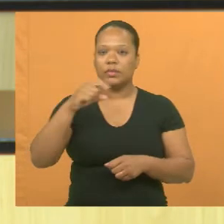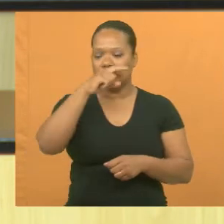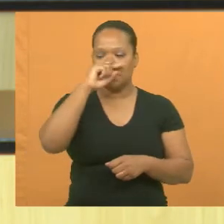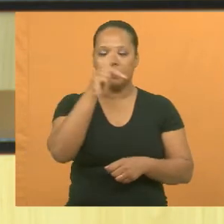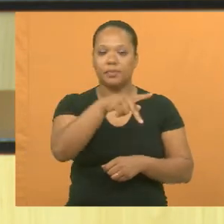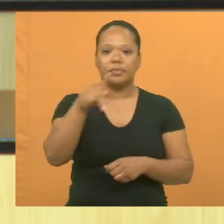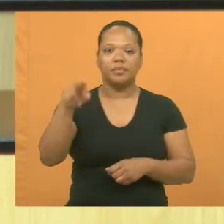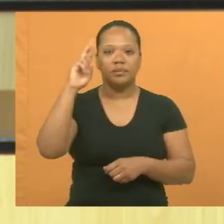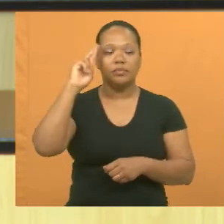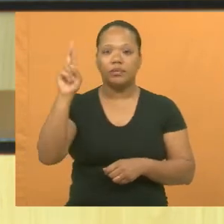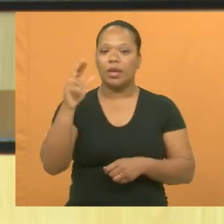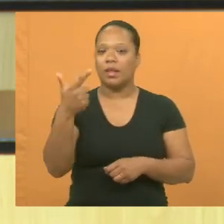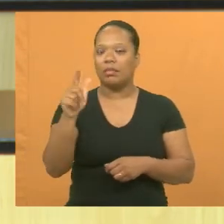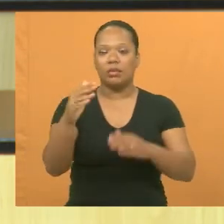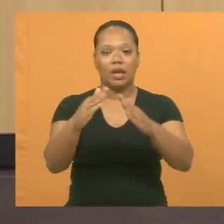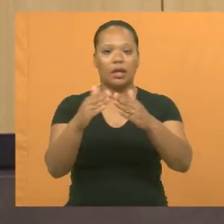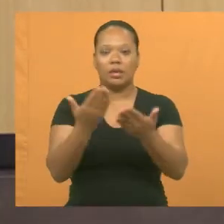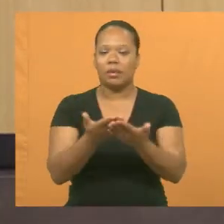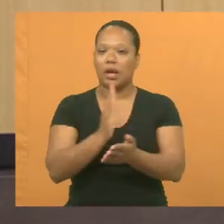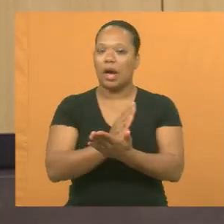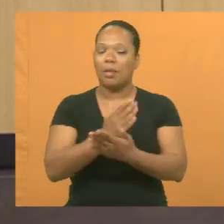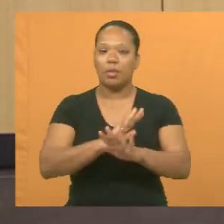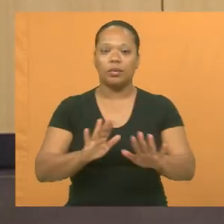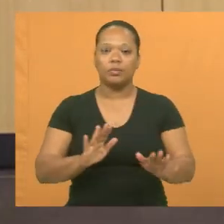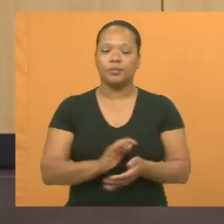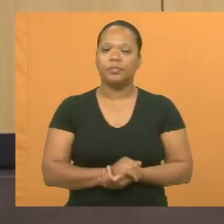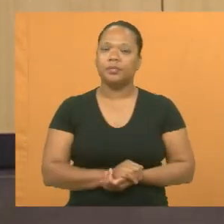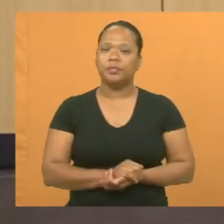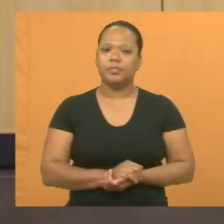Senhorita Presidente, não há mais requerimentos.